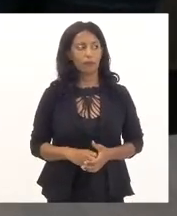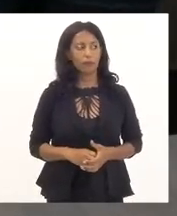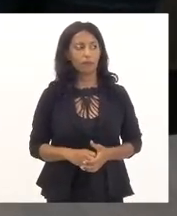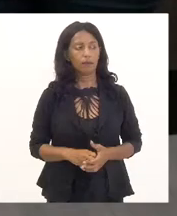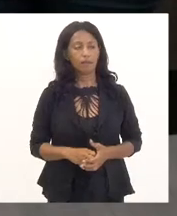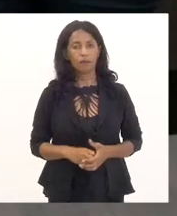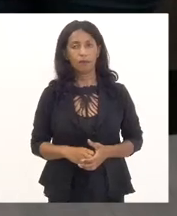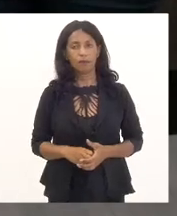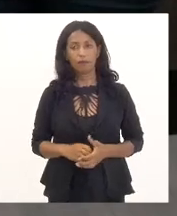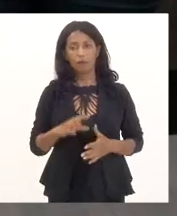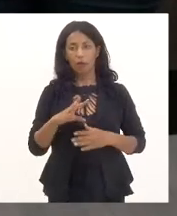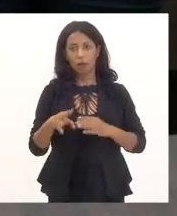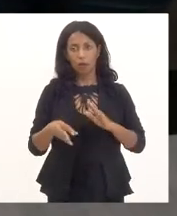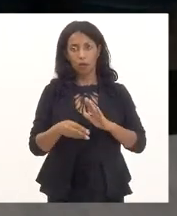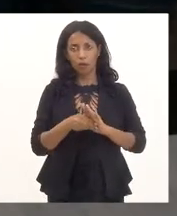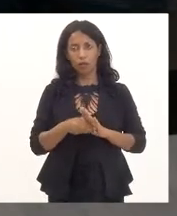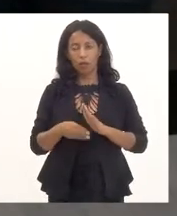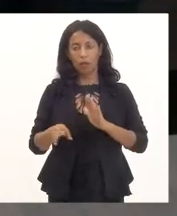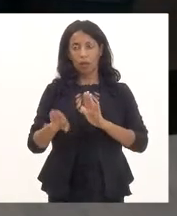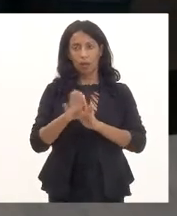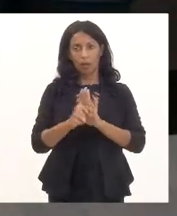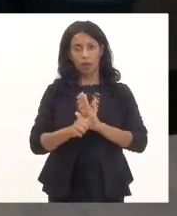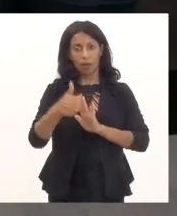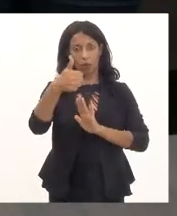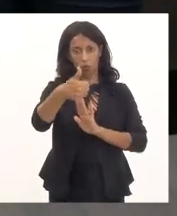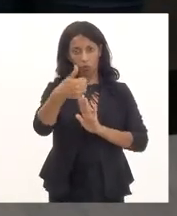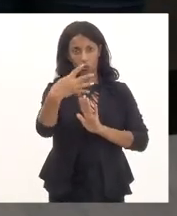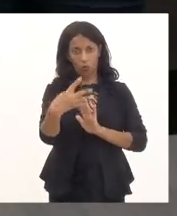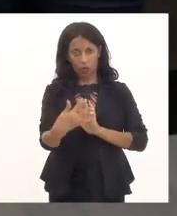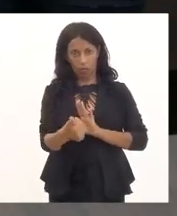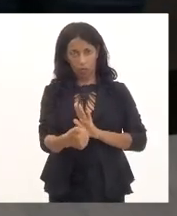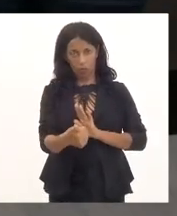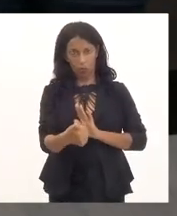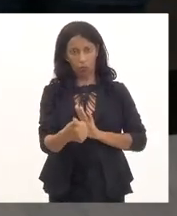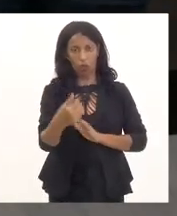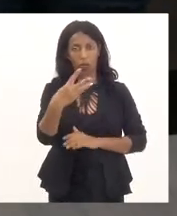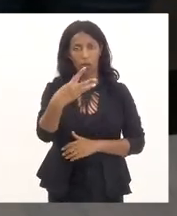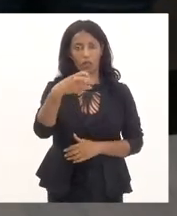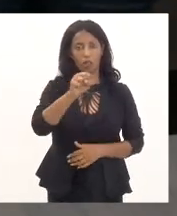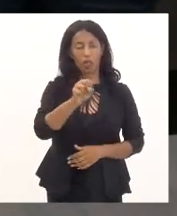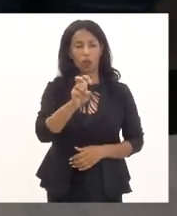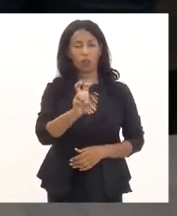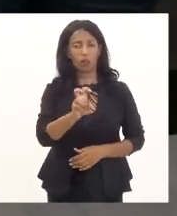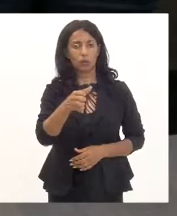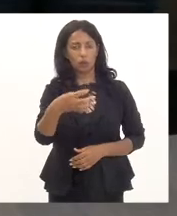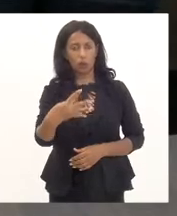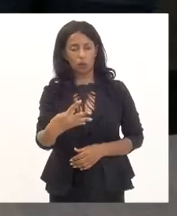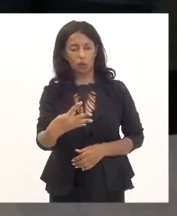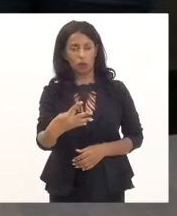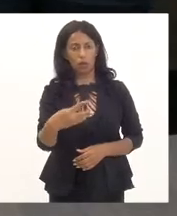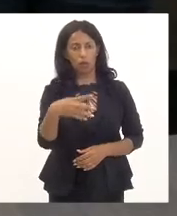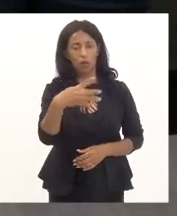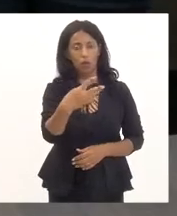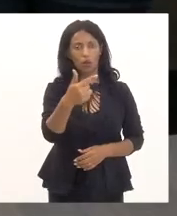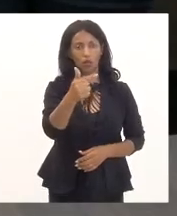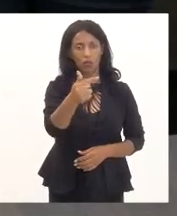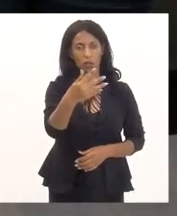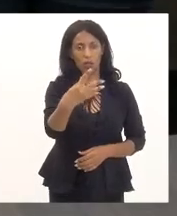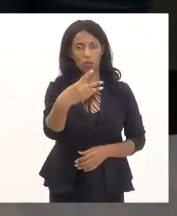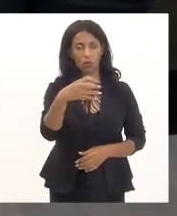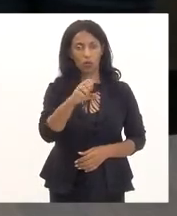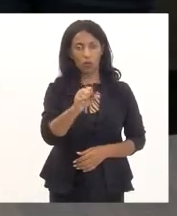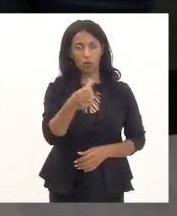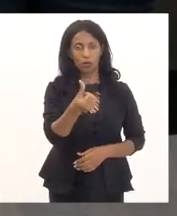Favorável com subemenda aglutinativa as emendas 1 e 41, 38 e 54, 47,